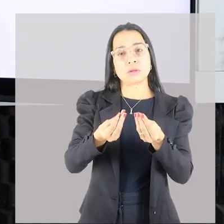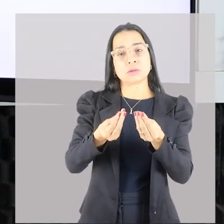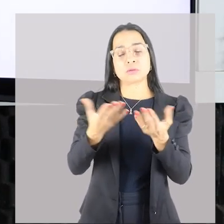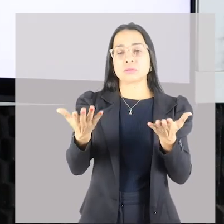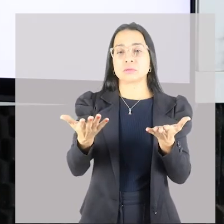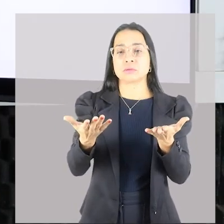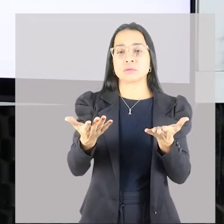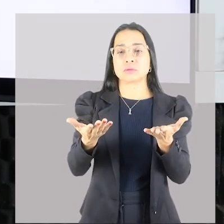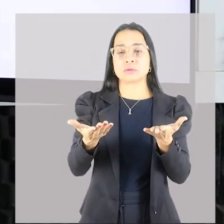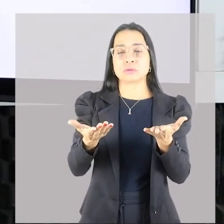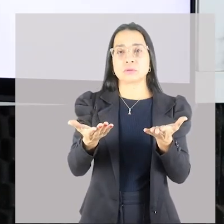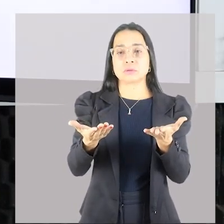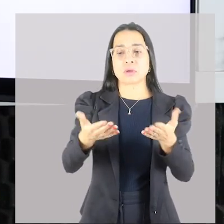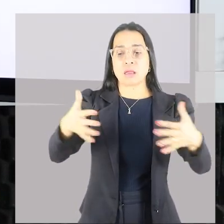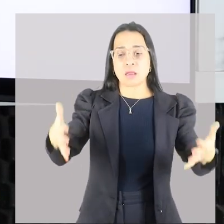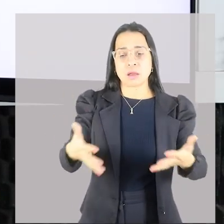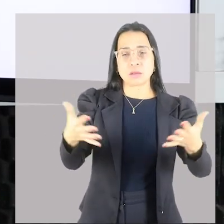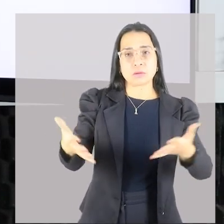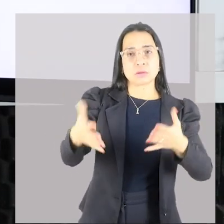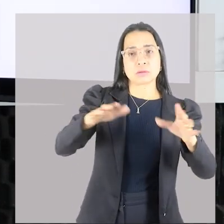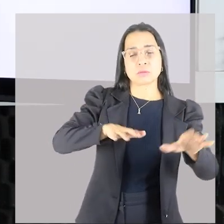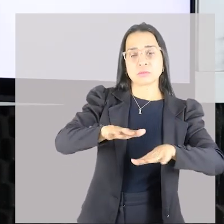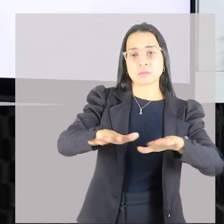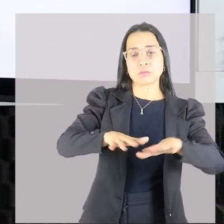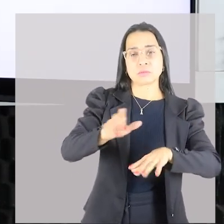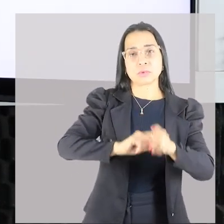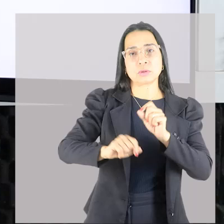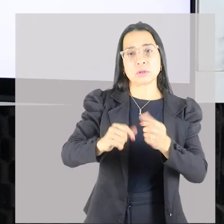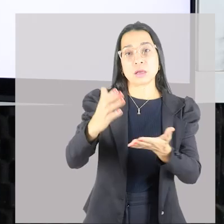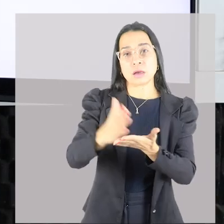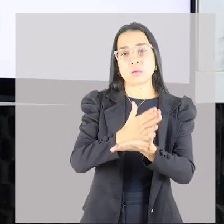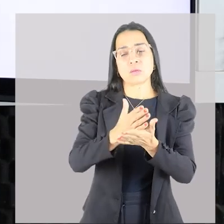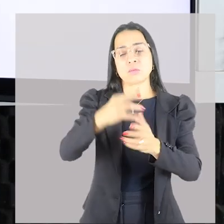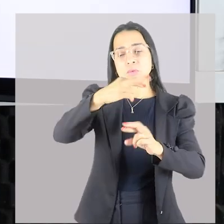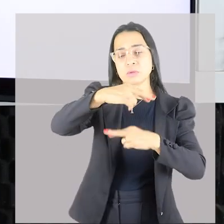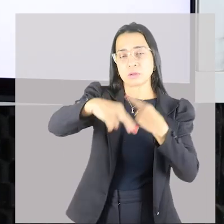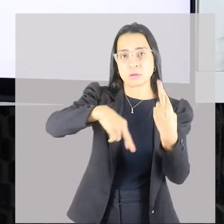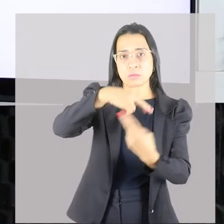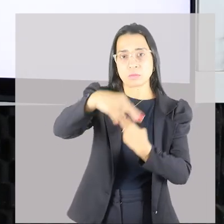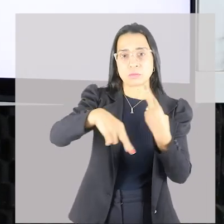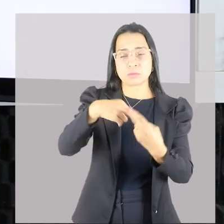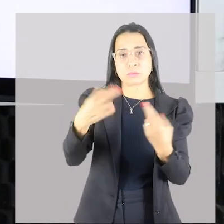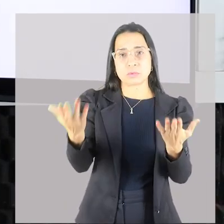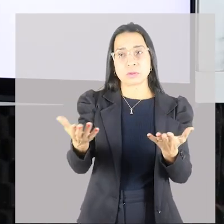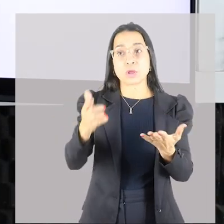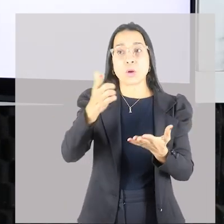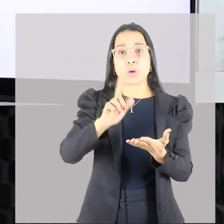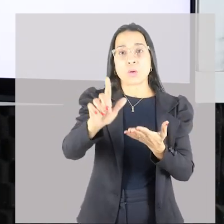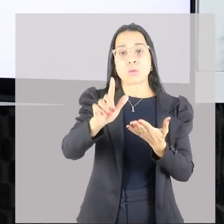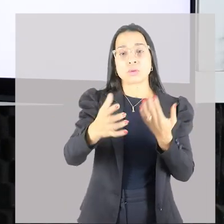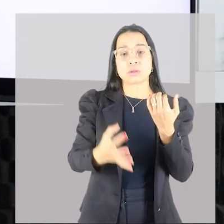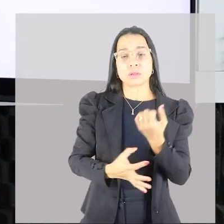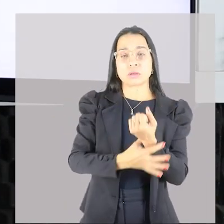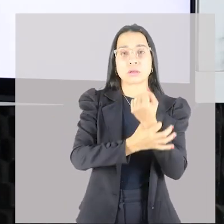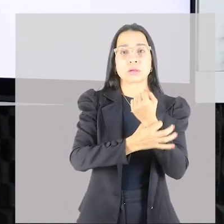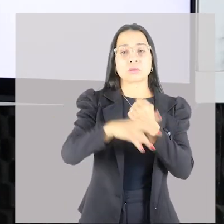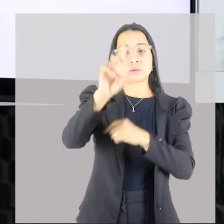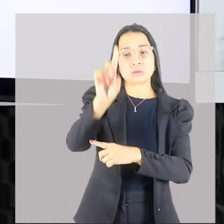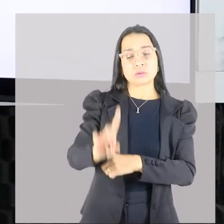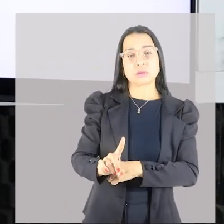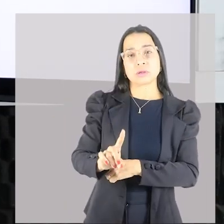movimentos. Algumas de forma mais revolucionária, outras de formas mais a garantir direitos ou lutar por